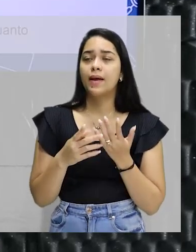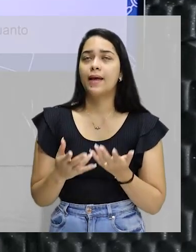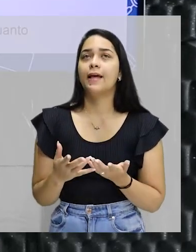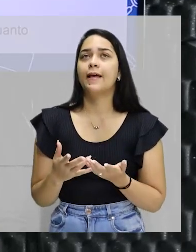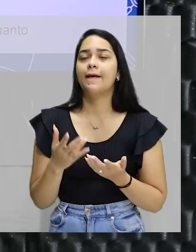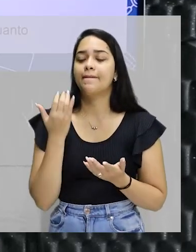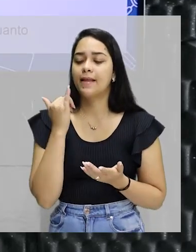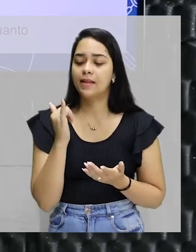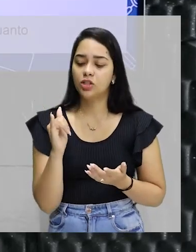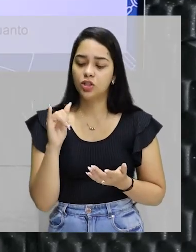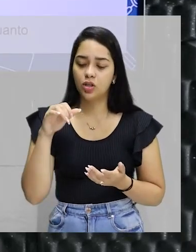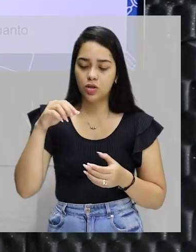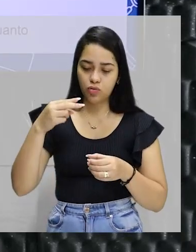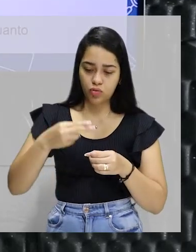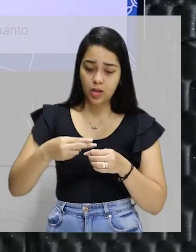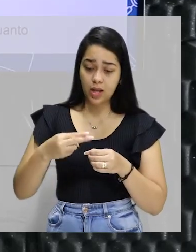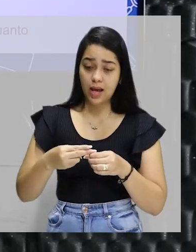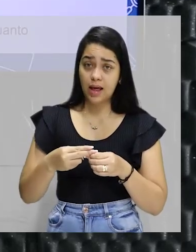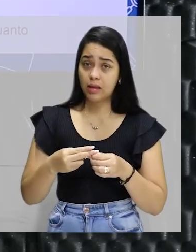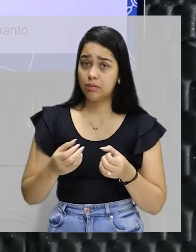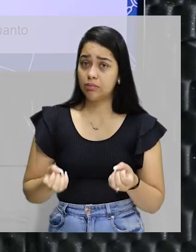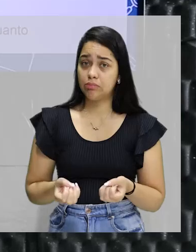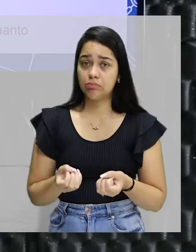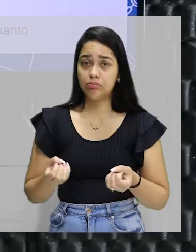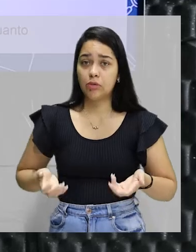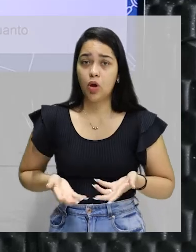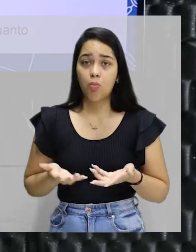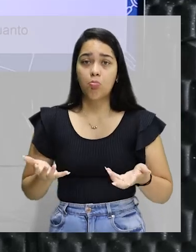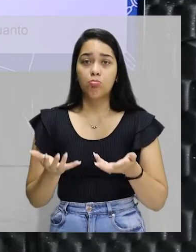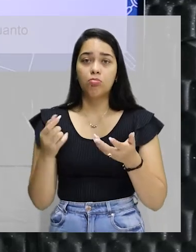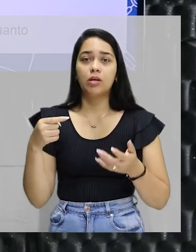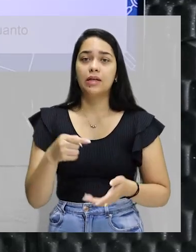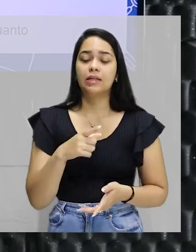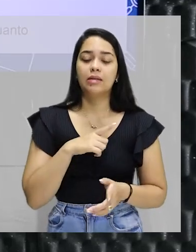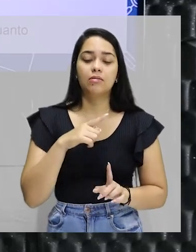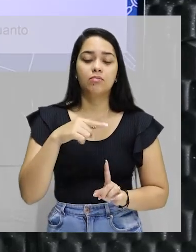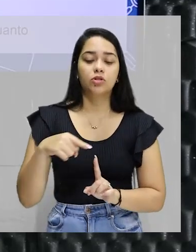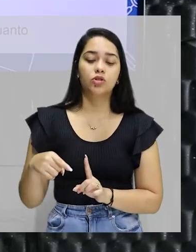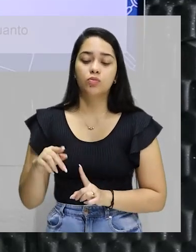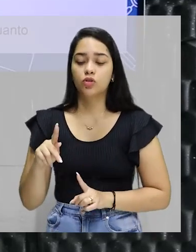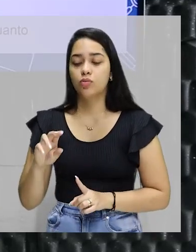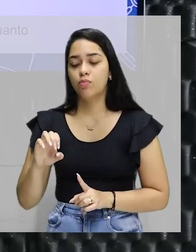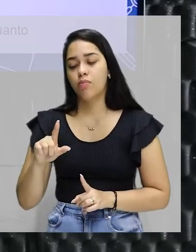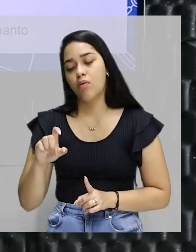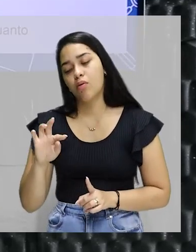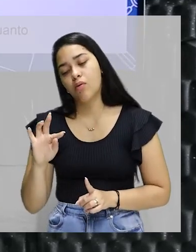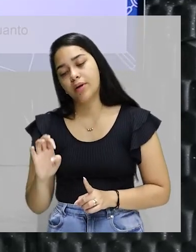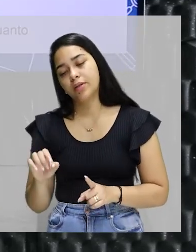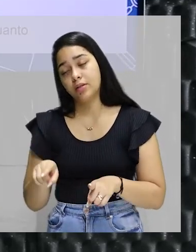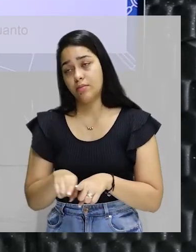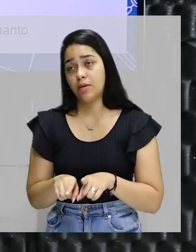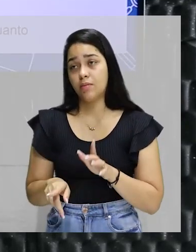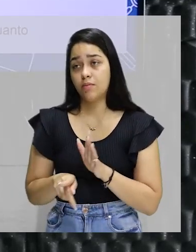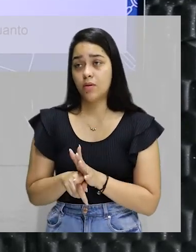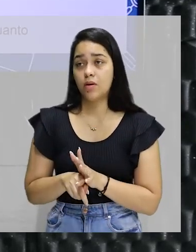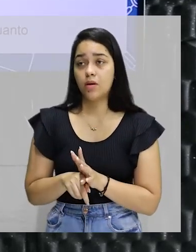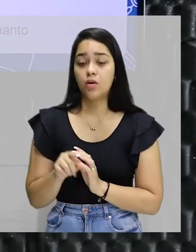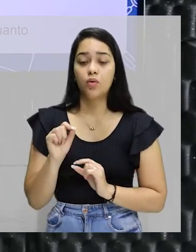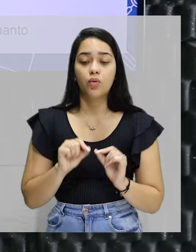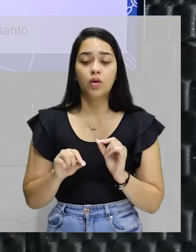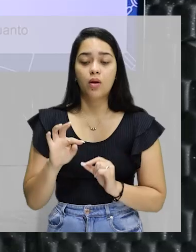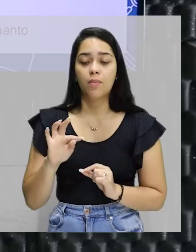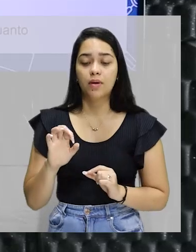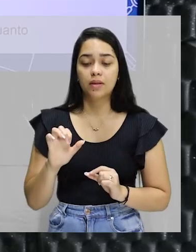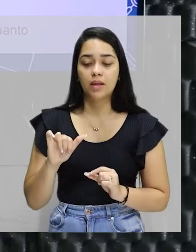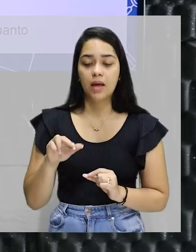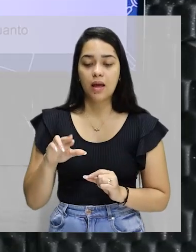energia nuclear não produz esse tipo de poluente. Aí seria uma termoelétrica,